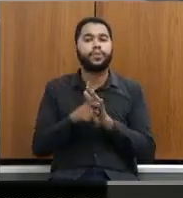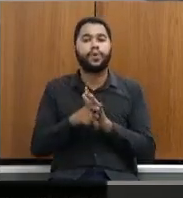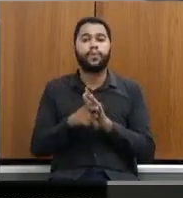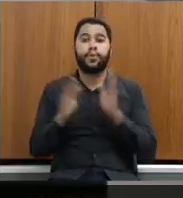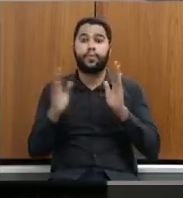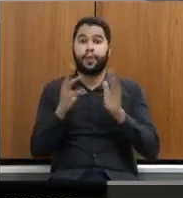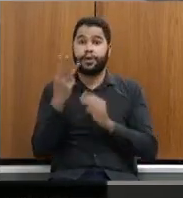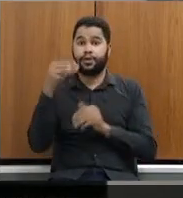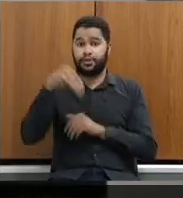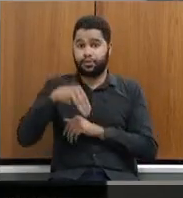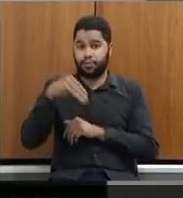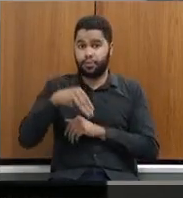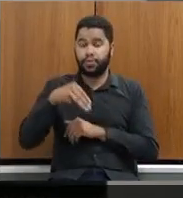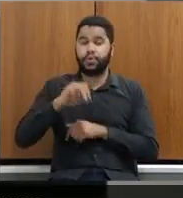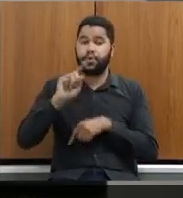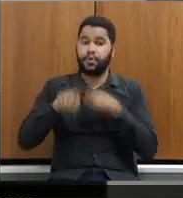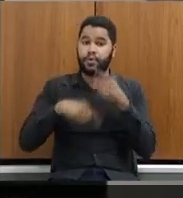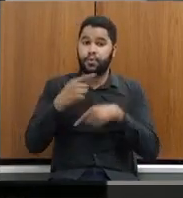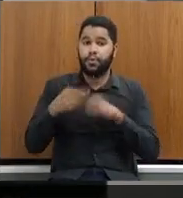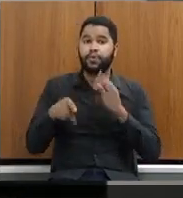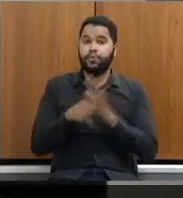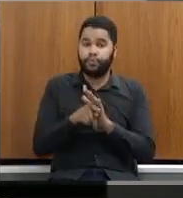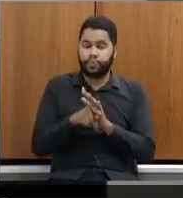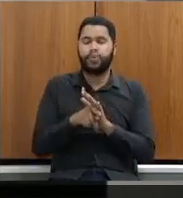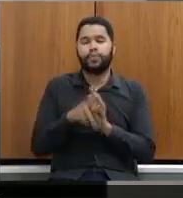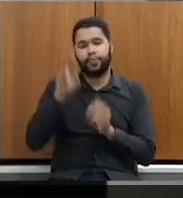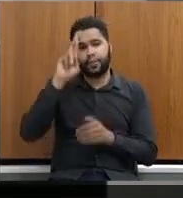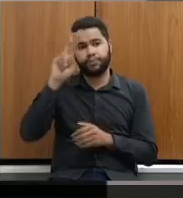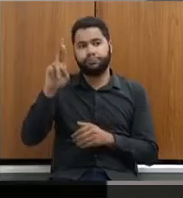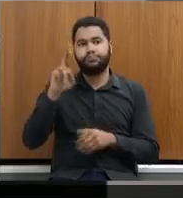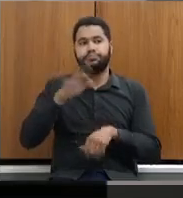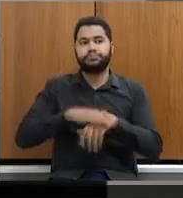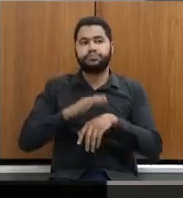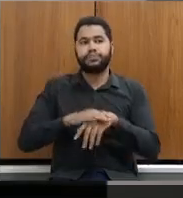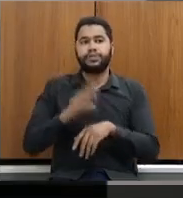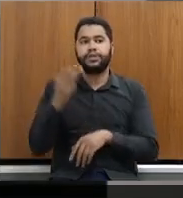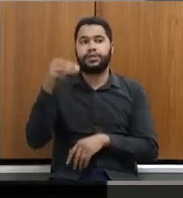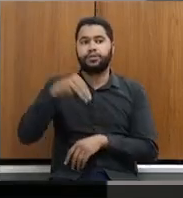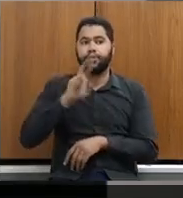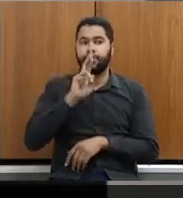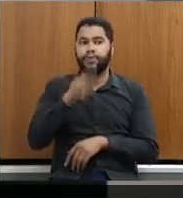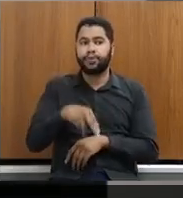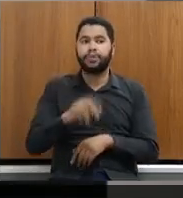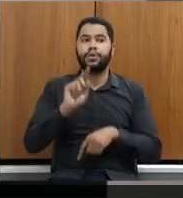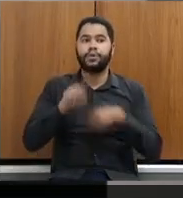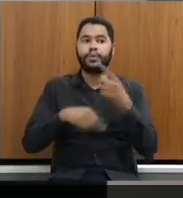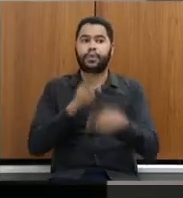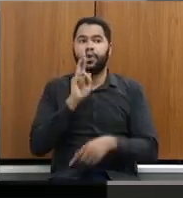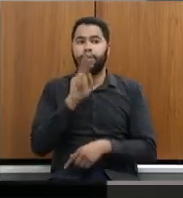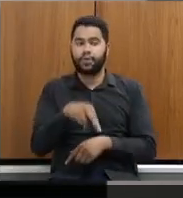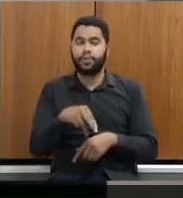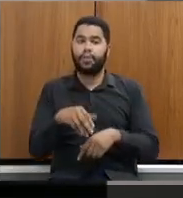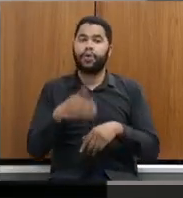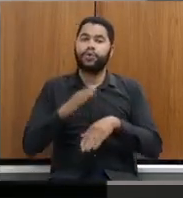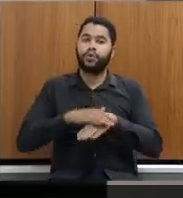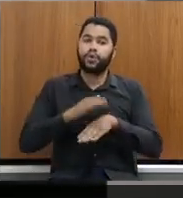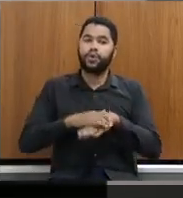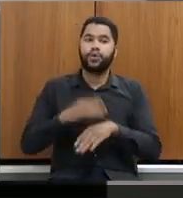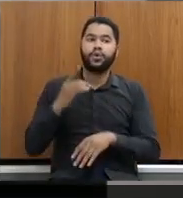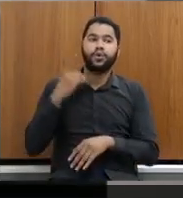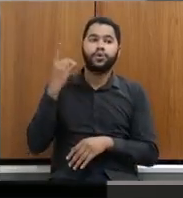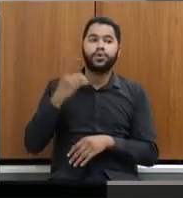interpelação pelo prazo de três minutos após cada interpelação autoridade Estadual disporá de três minutos para respondê-la após a resposta da autoridade Estadual